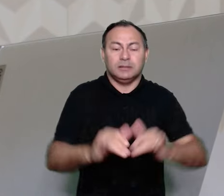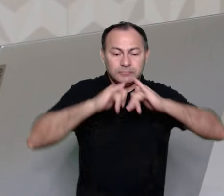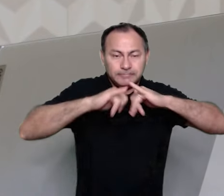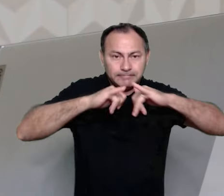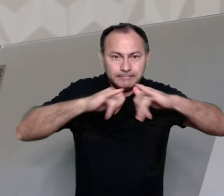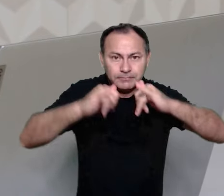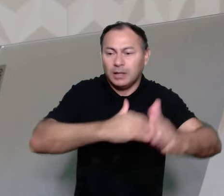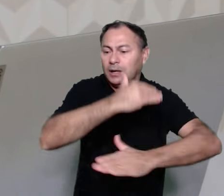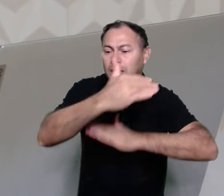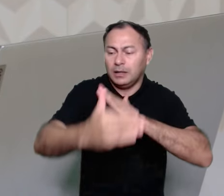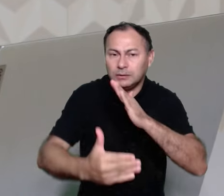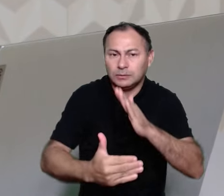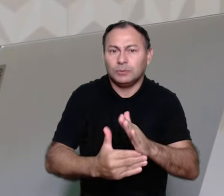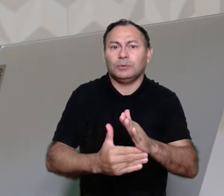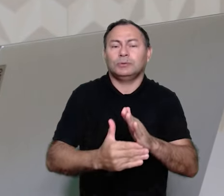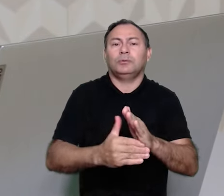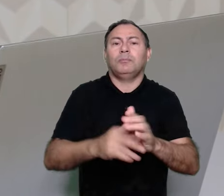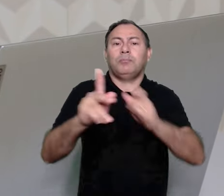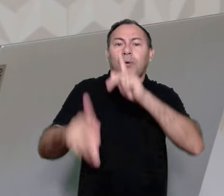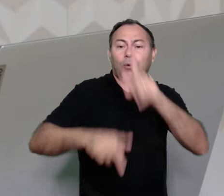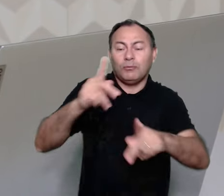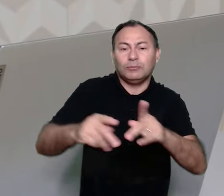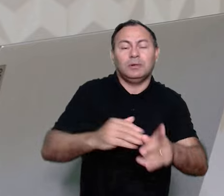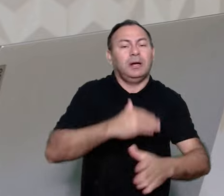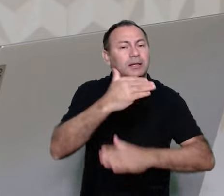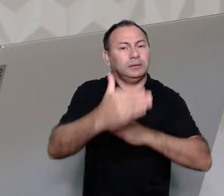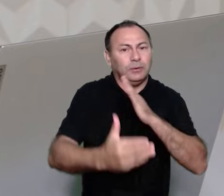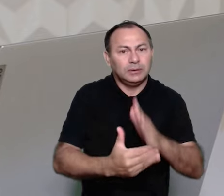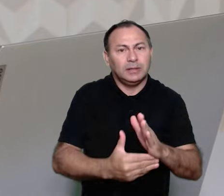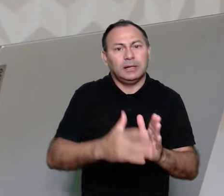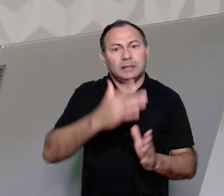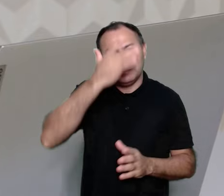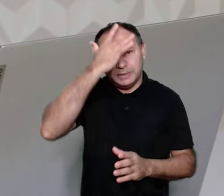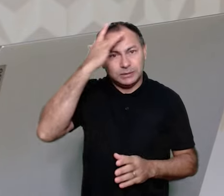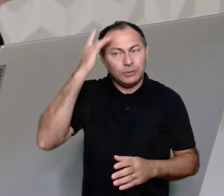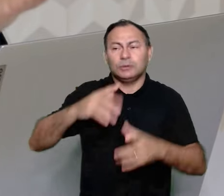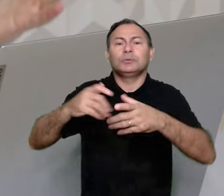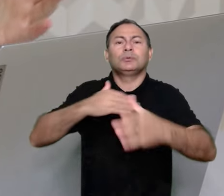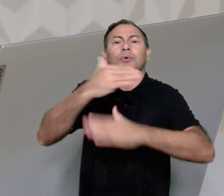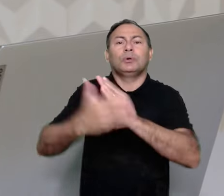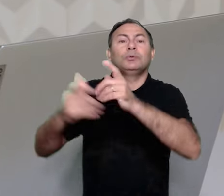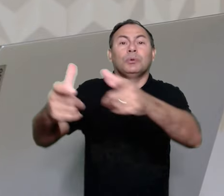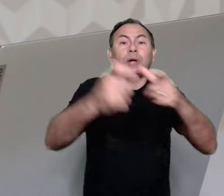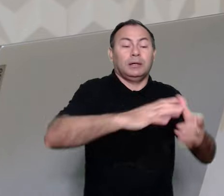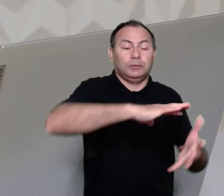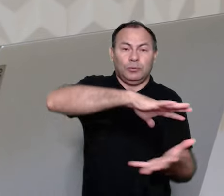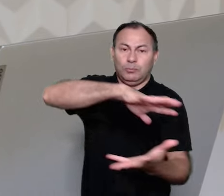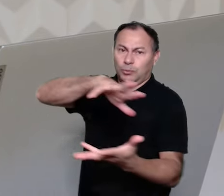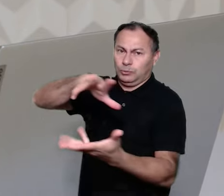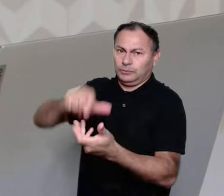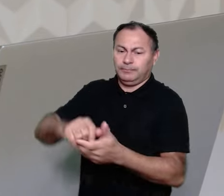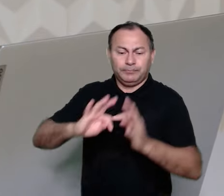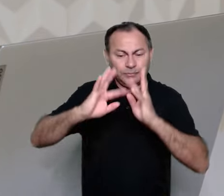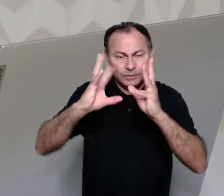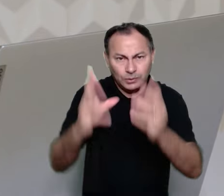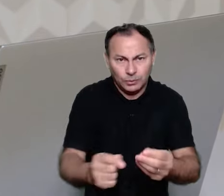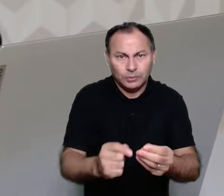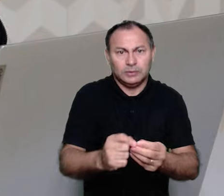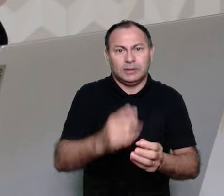seja anunciado a todas as criaturas, ou seja, a todos os cantos do mundo, né? E